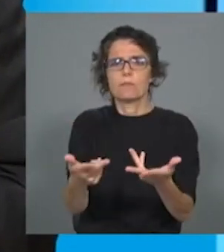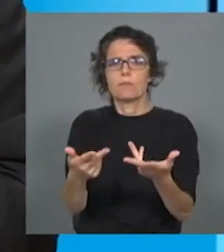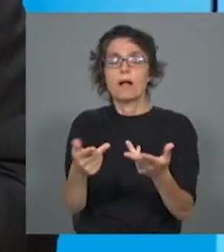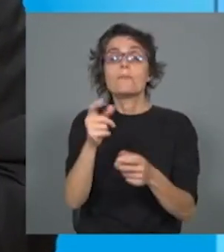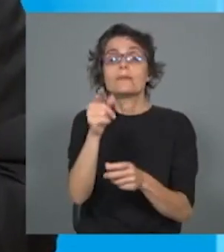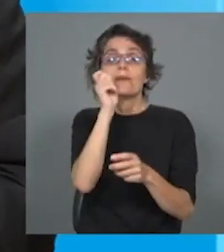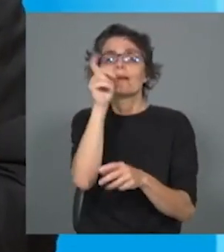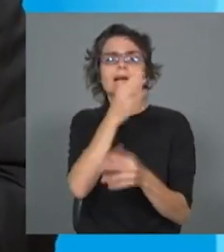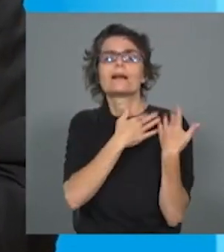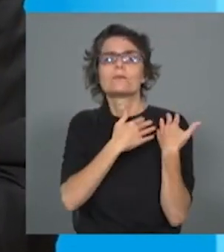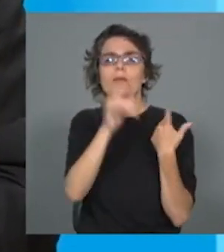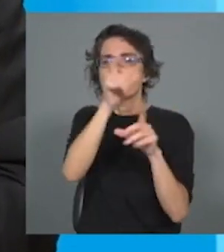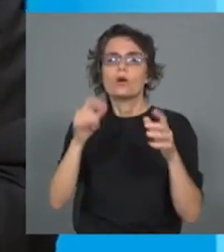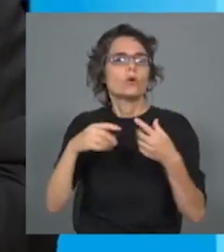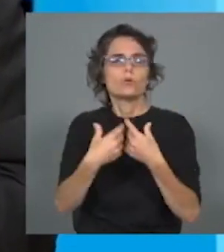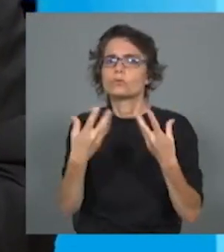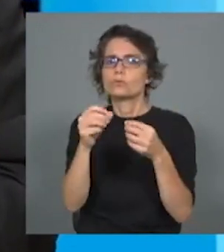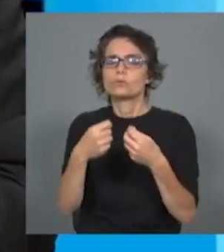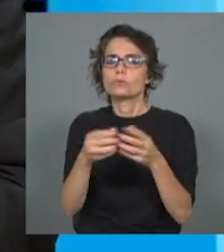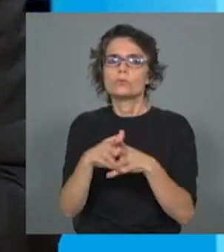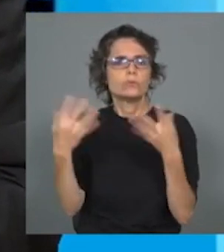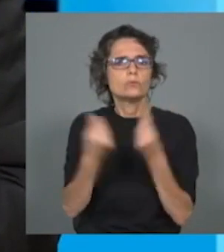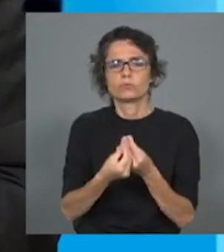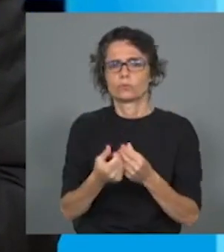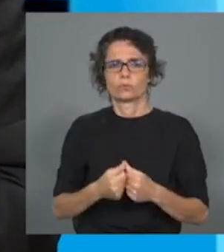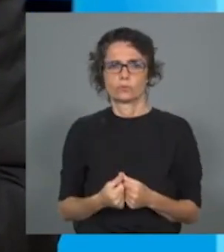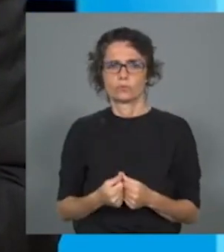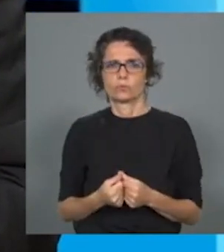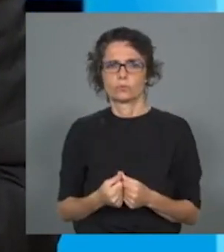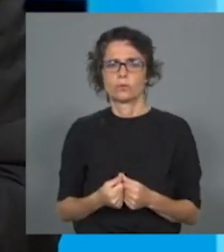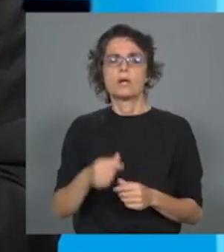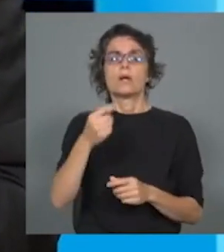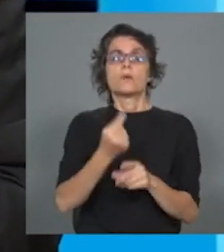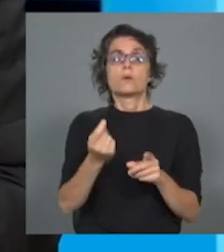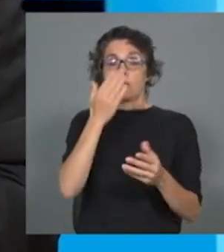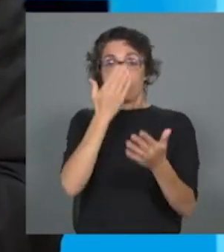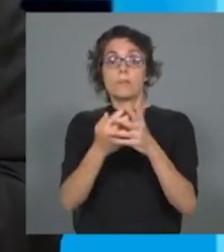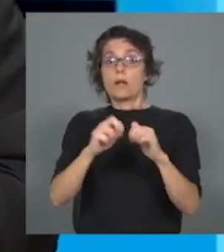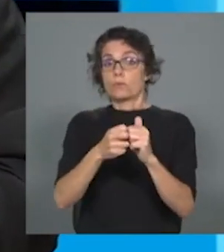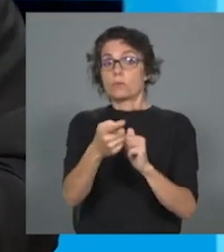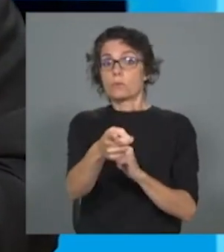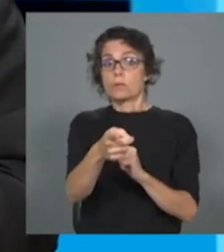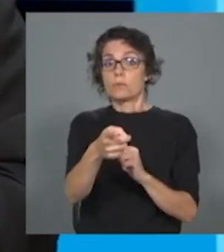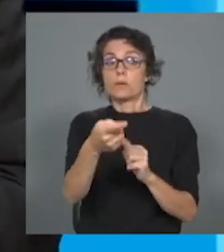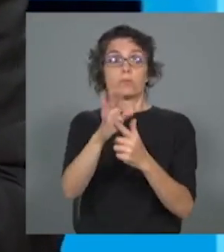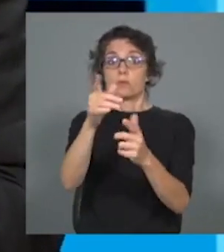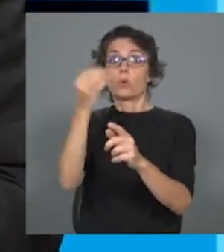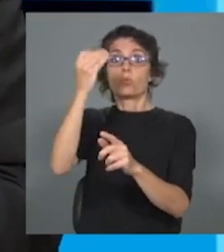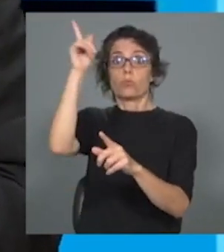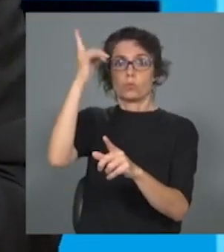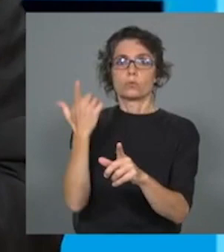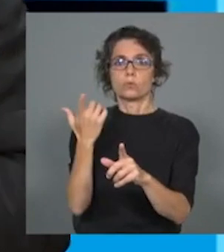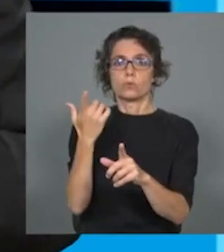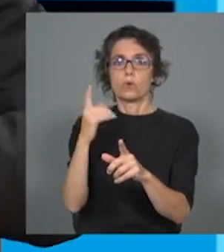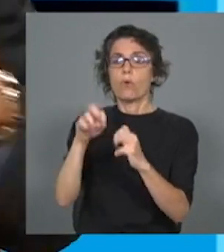que todos alinhamos, não é que uns sim, outros não, porque quando nós chegamos aos problemas, aliás, vida, exemplo, aeroporto, quando temos um